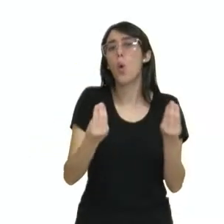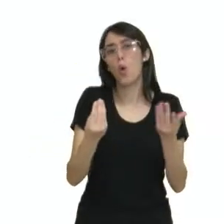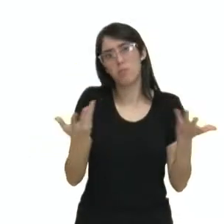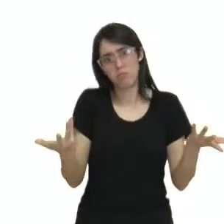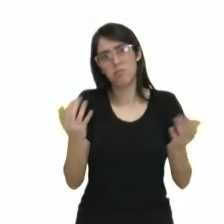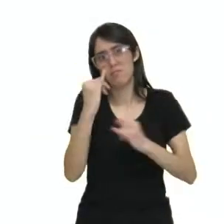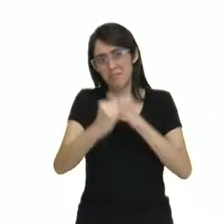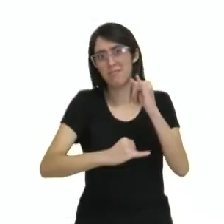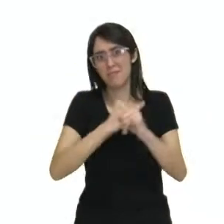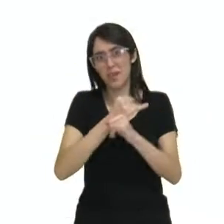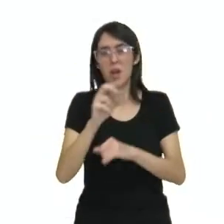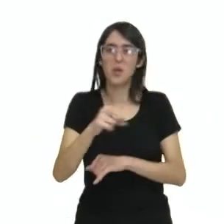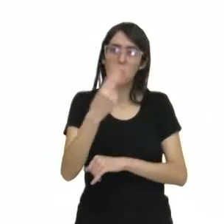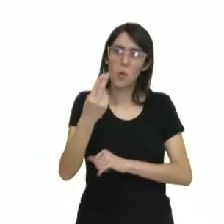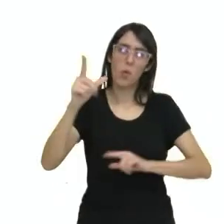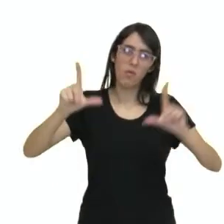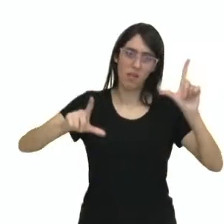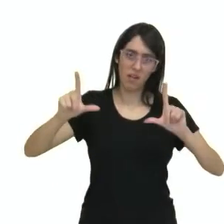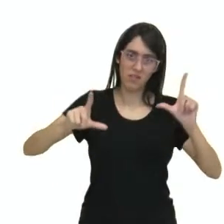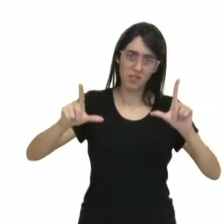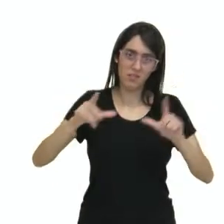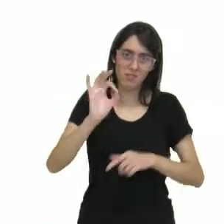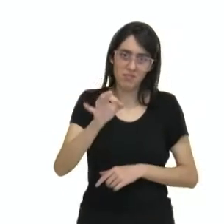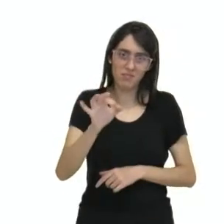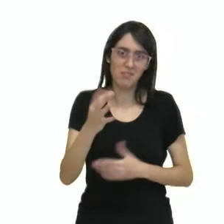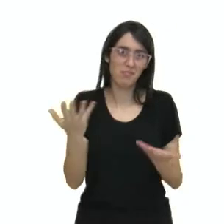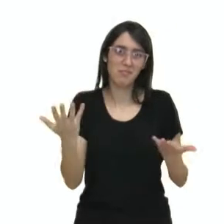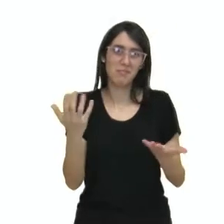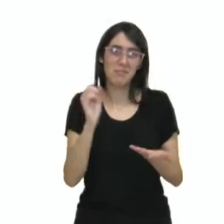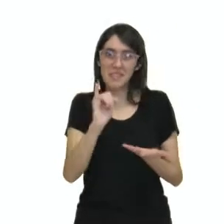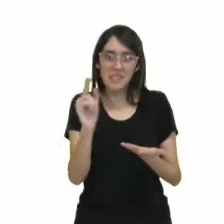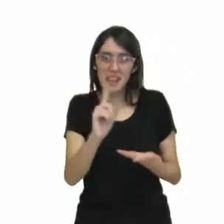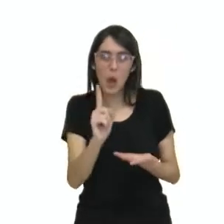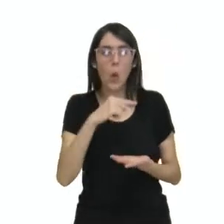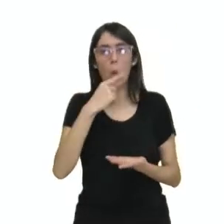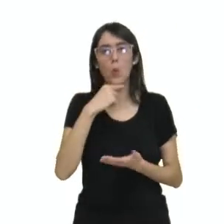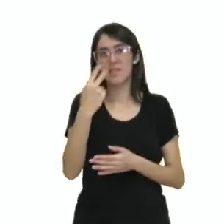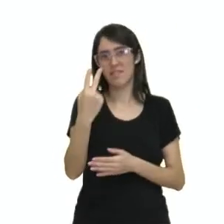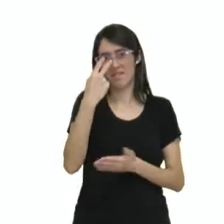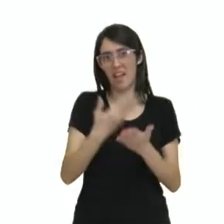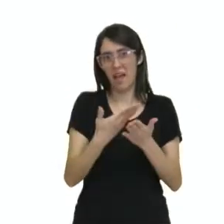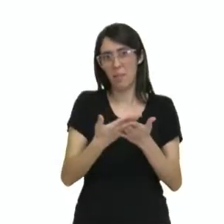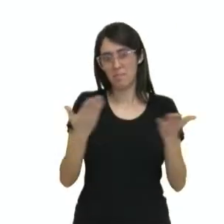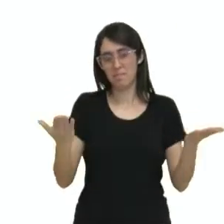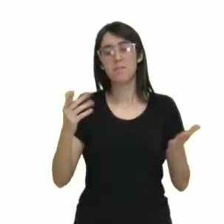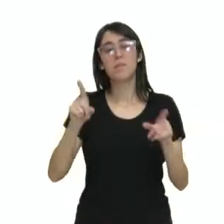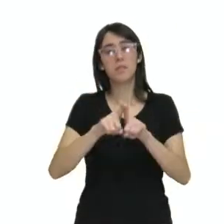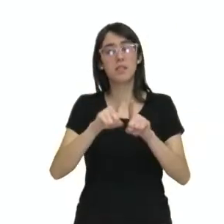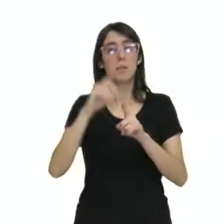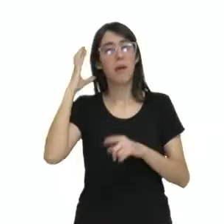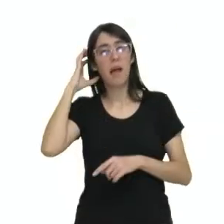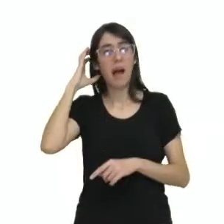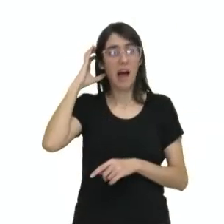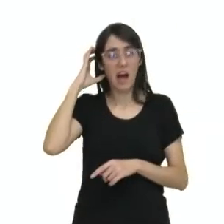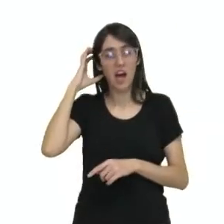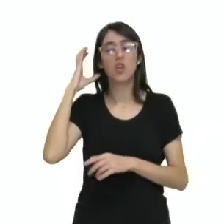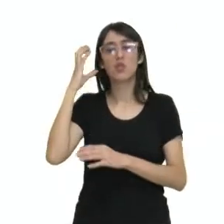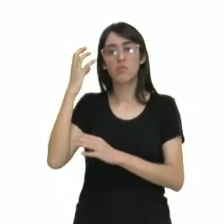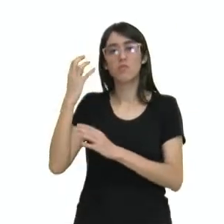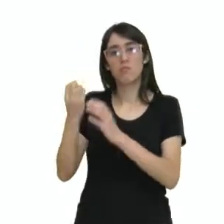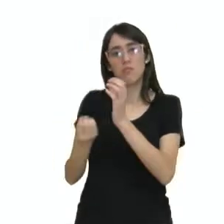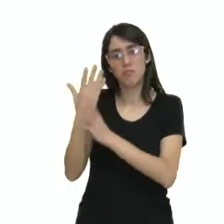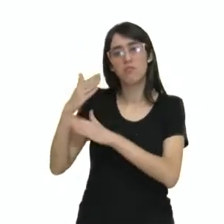pela internet ou pela televisão, né? Senão não chegaria, né? O rádio já exerceu grande influência e perdeu espaço,